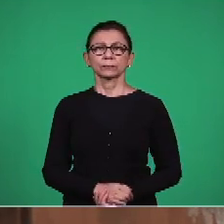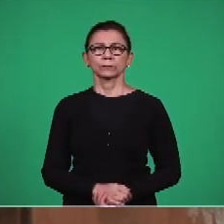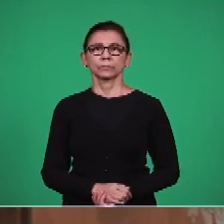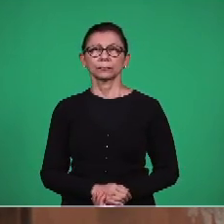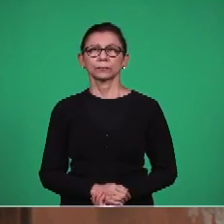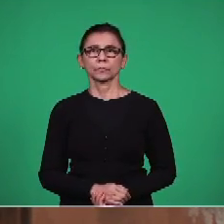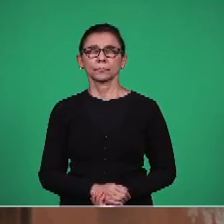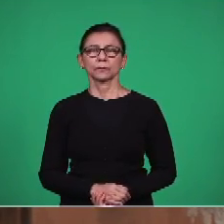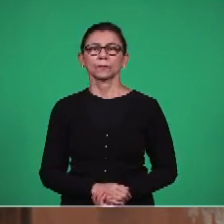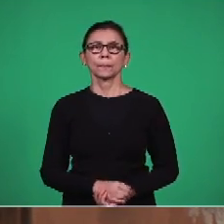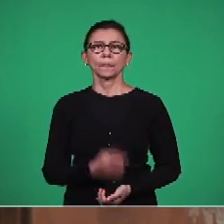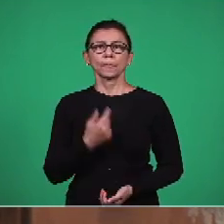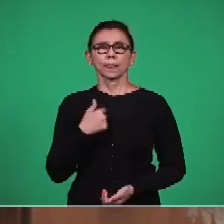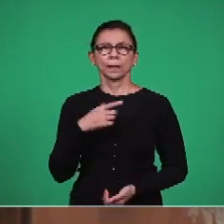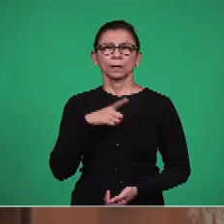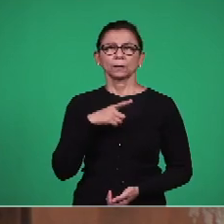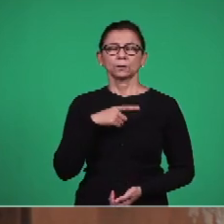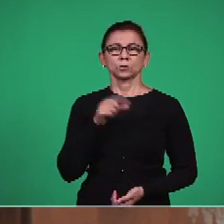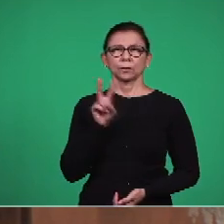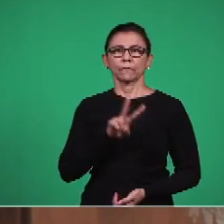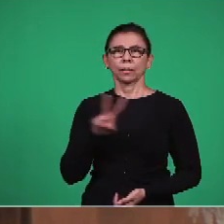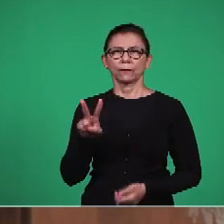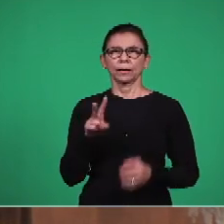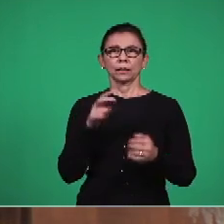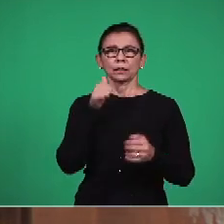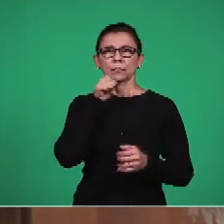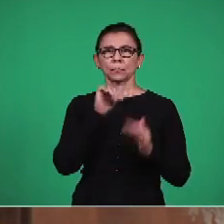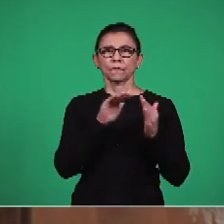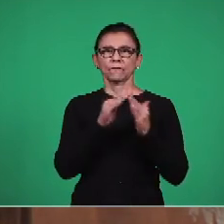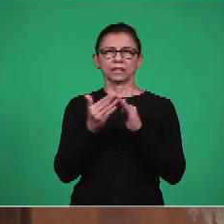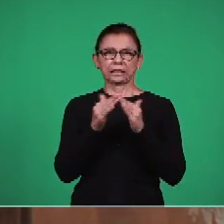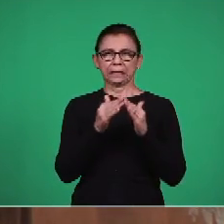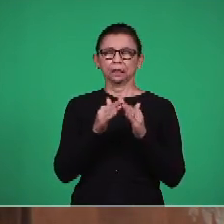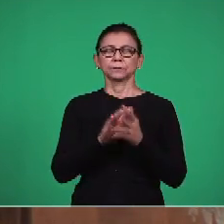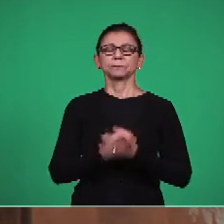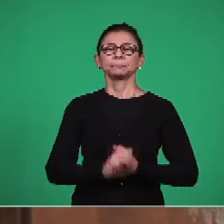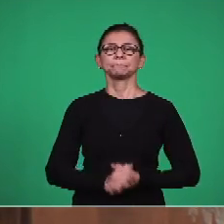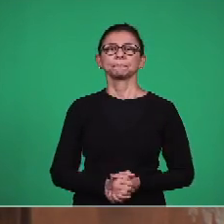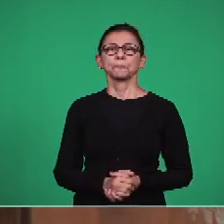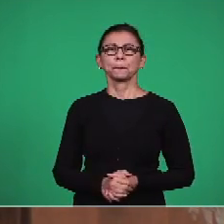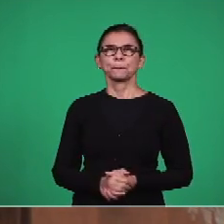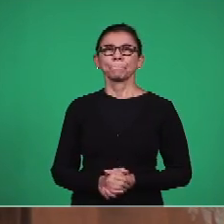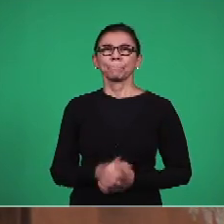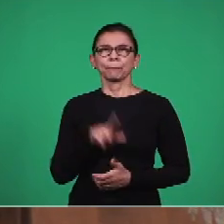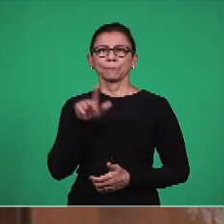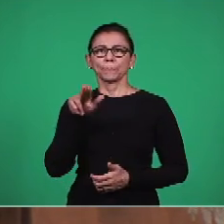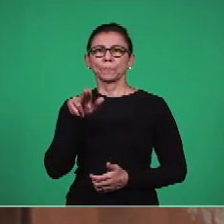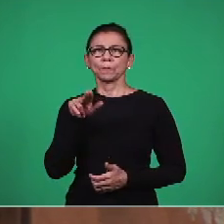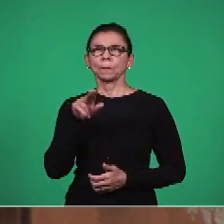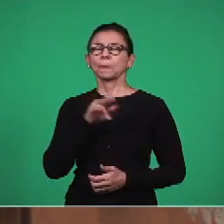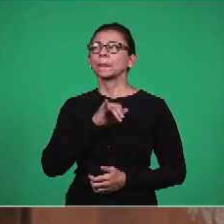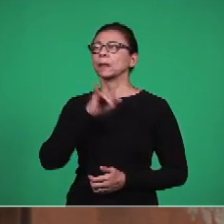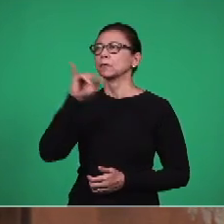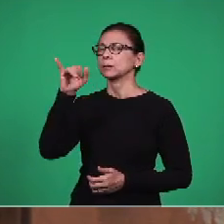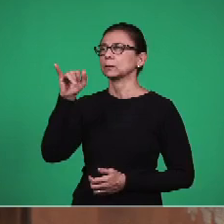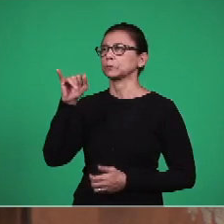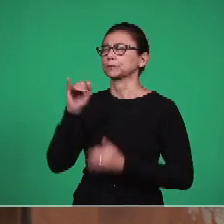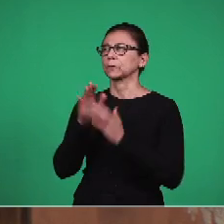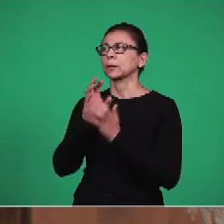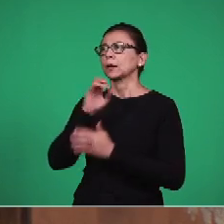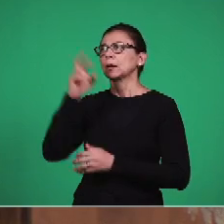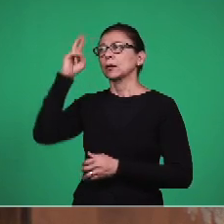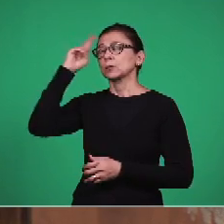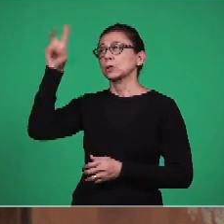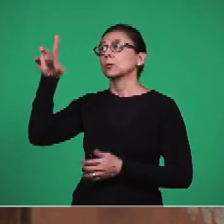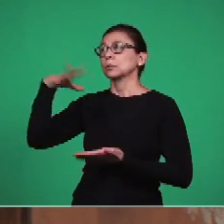vizinha da igreja lá de Vila Velha, veio morar em Vila Velha. Essa irmã dizia assim: Senhor, olha, o Senhor vai me